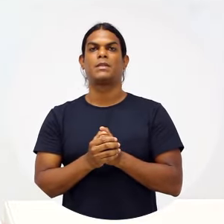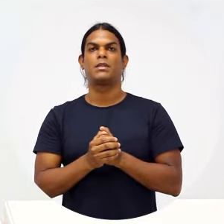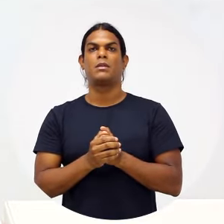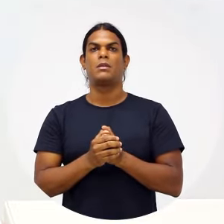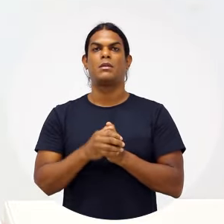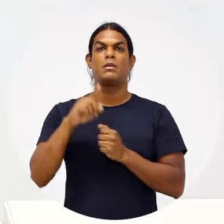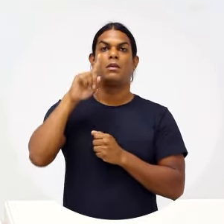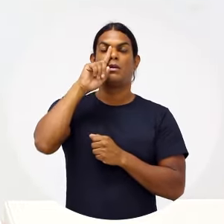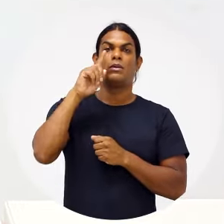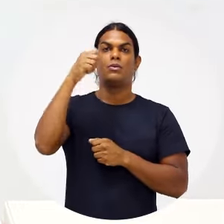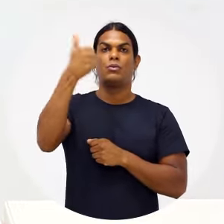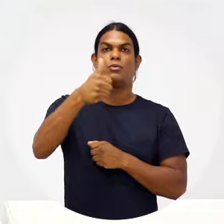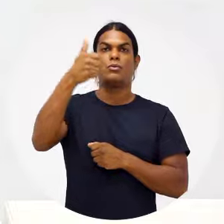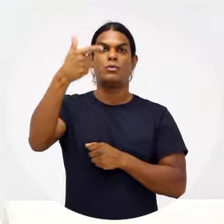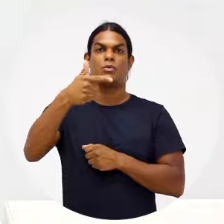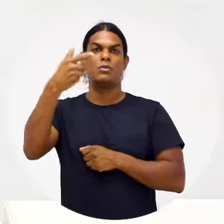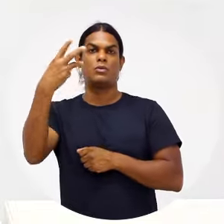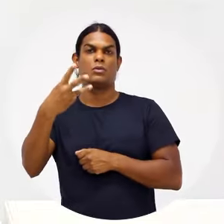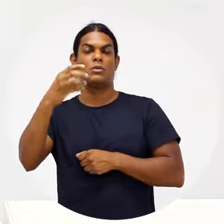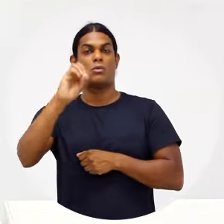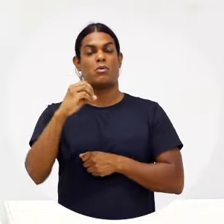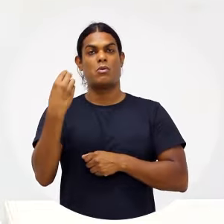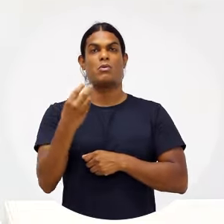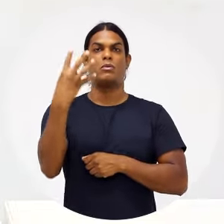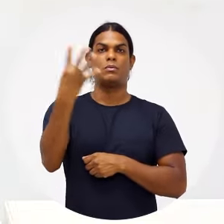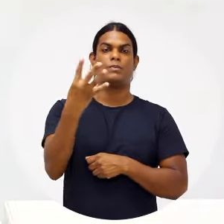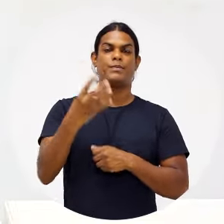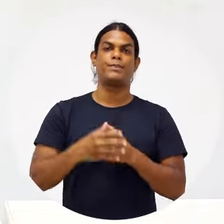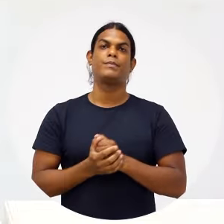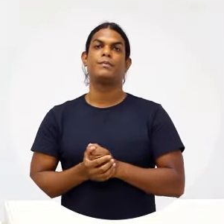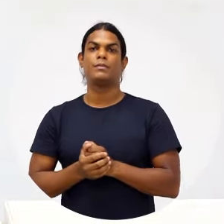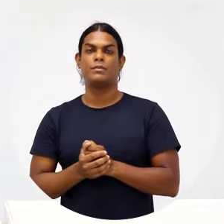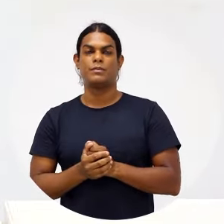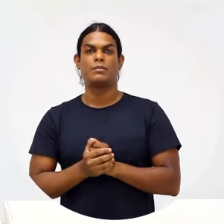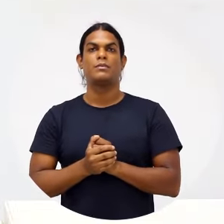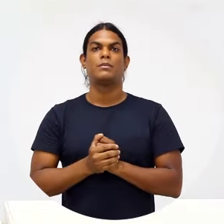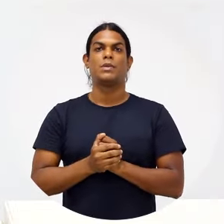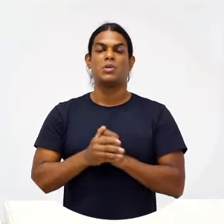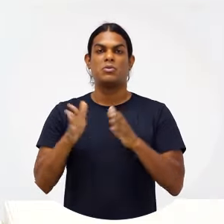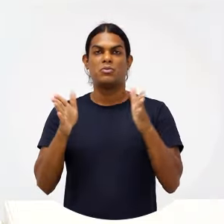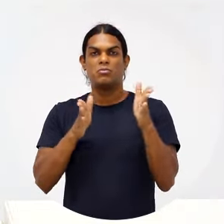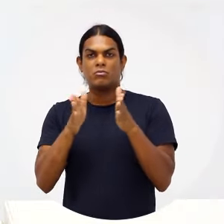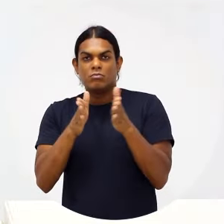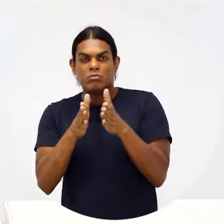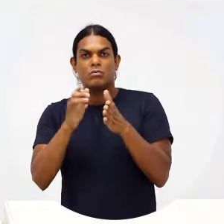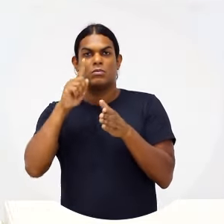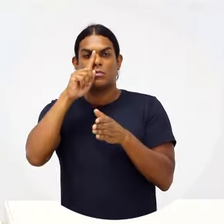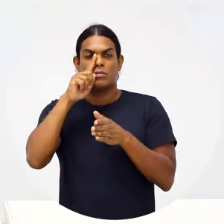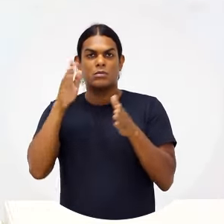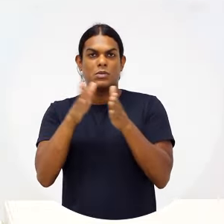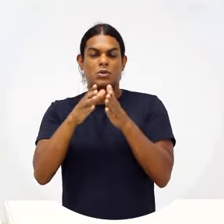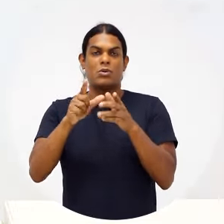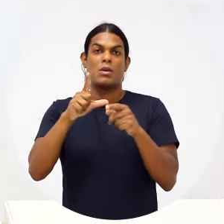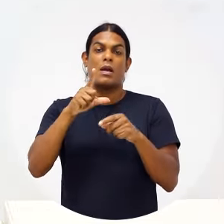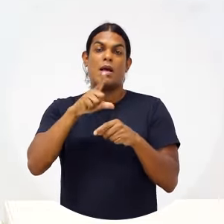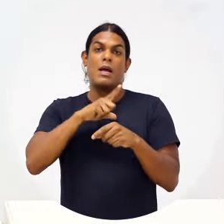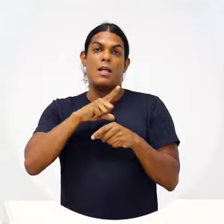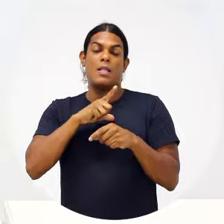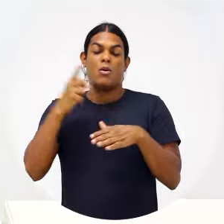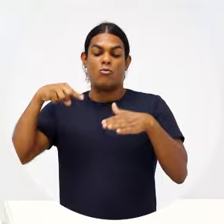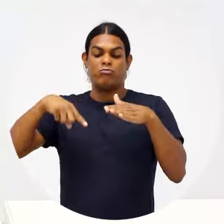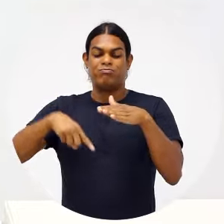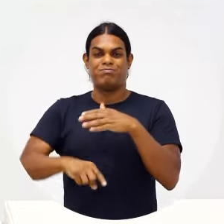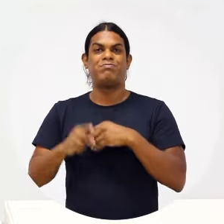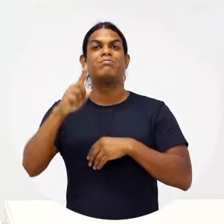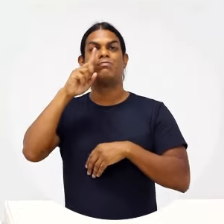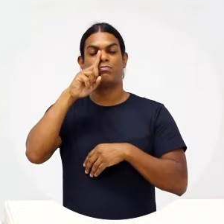risco 4. Lembrando que isso vai do grau de risco mais leve, mais ameno, até o grau de risco mais